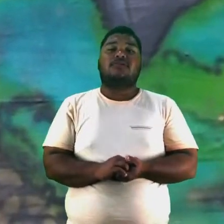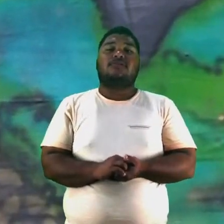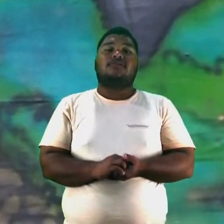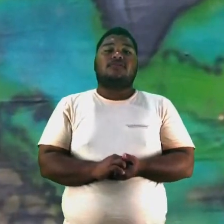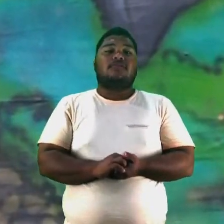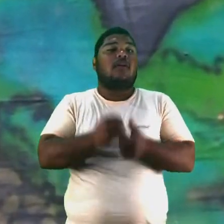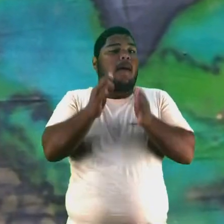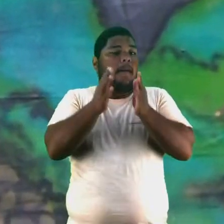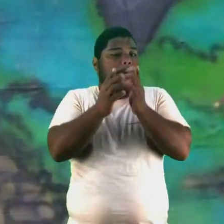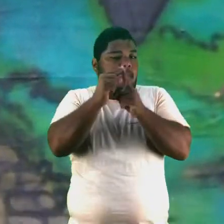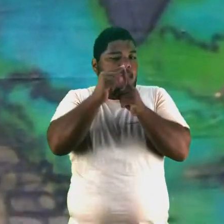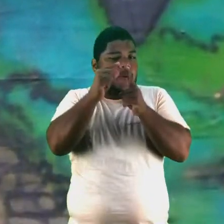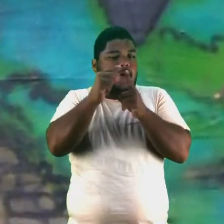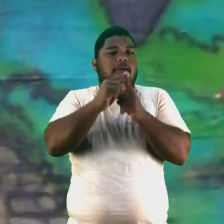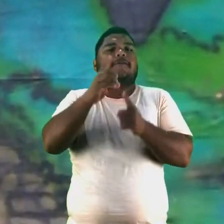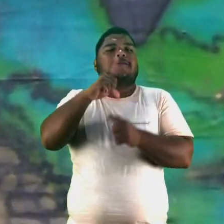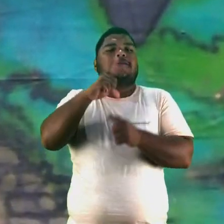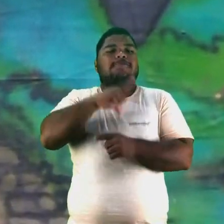tem a resposta.